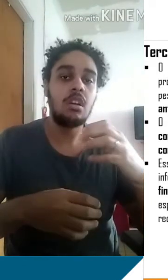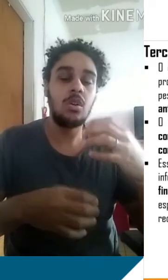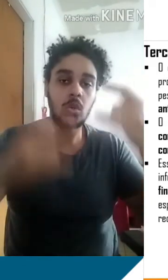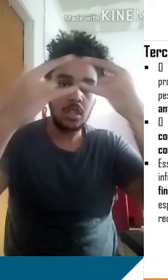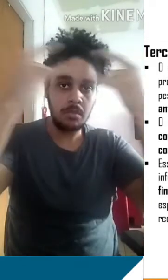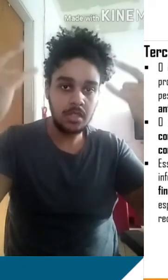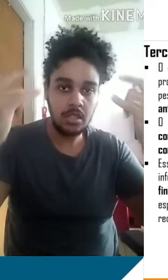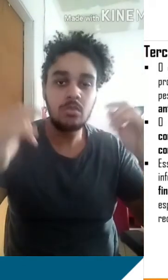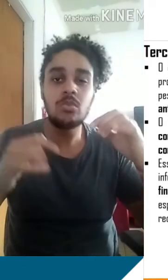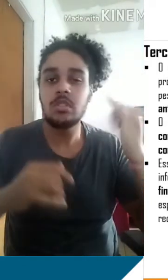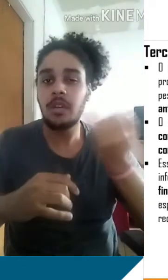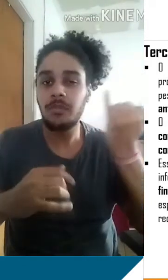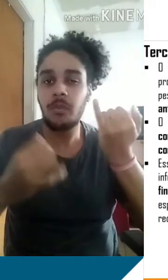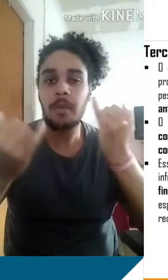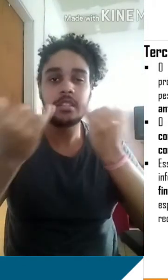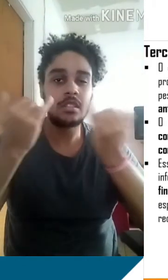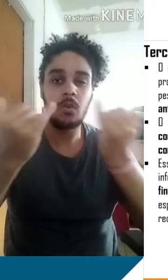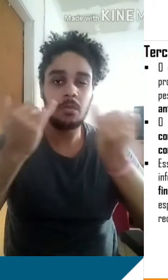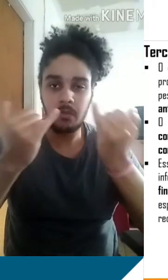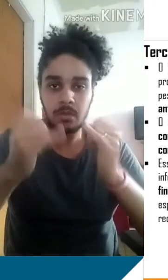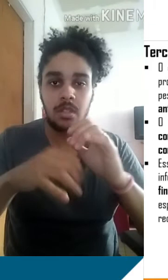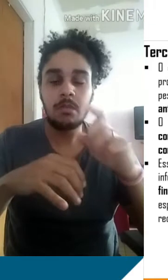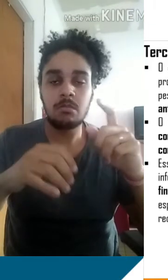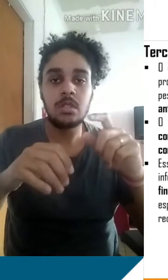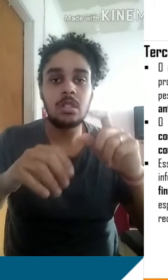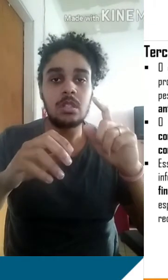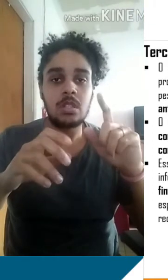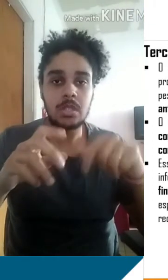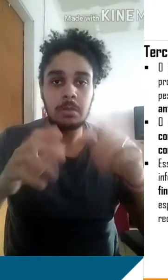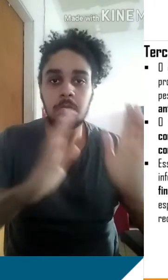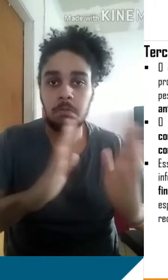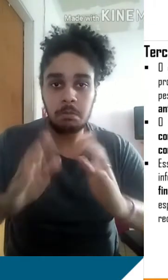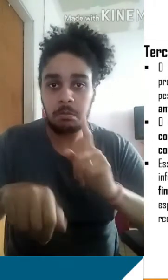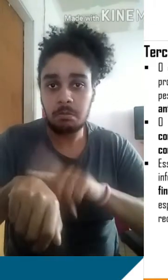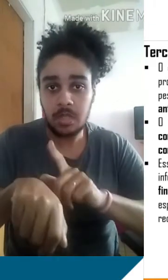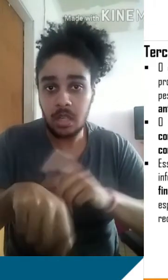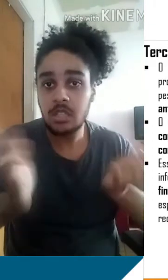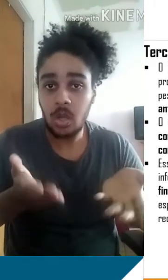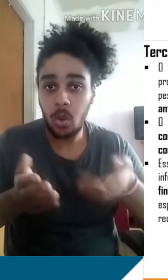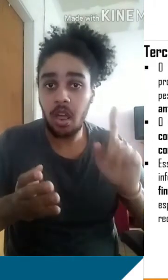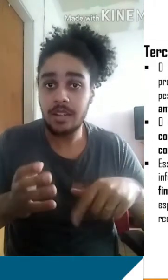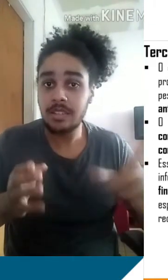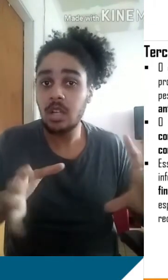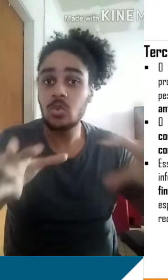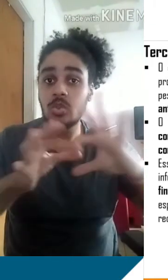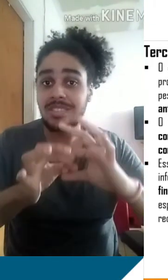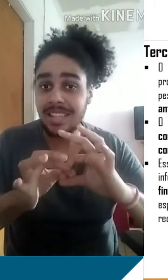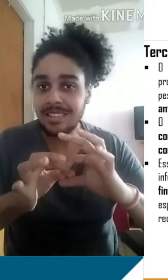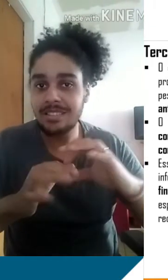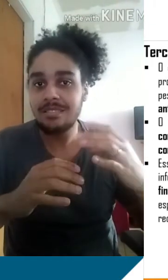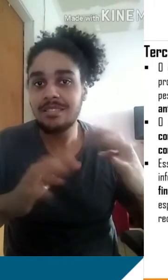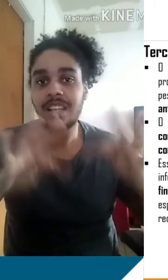está associado a uma prerrogativa de tecnologia da informação, de produção de tecnologia da informação, que a gente chama de TICs, né,